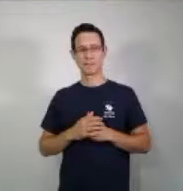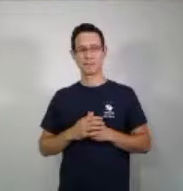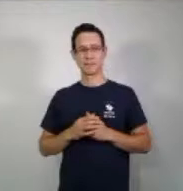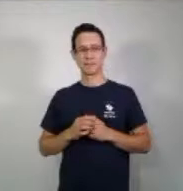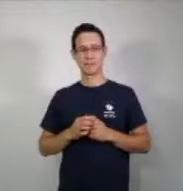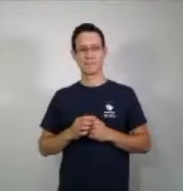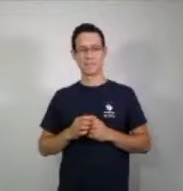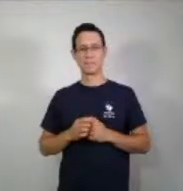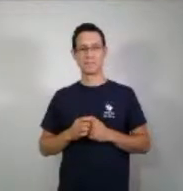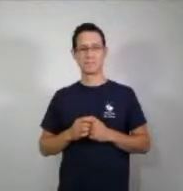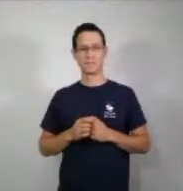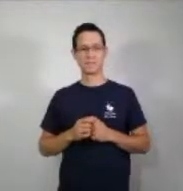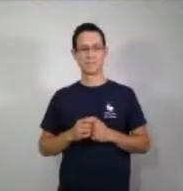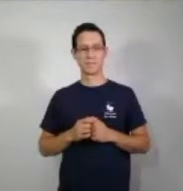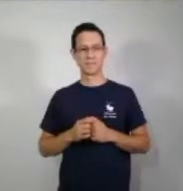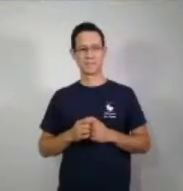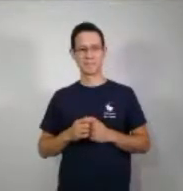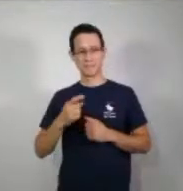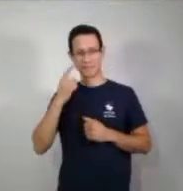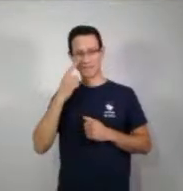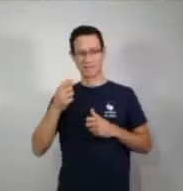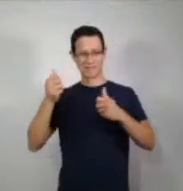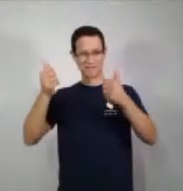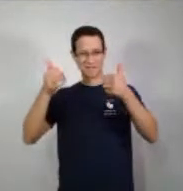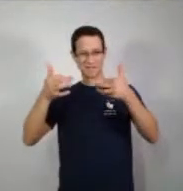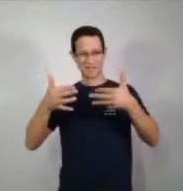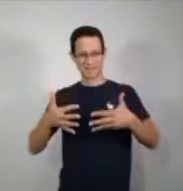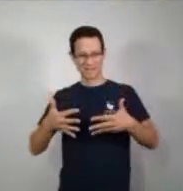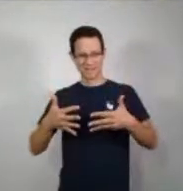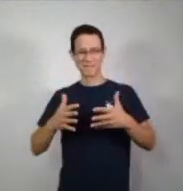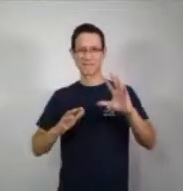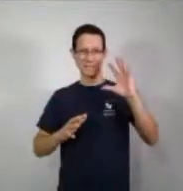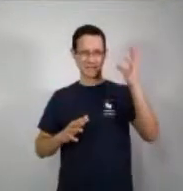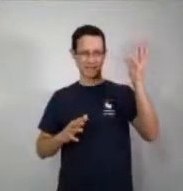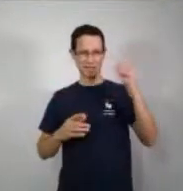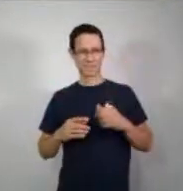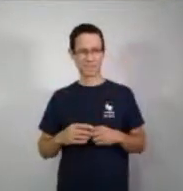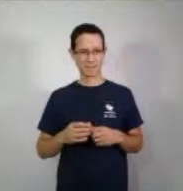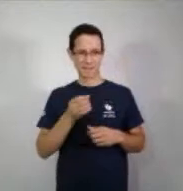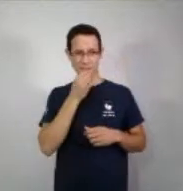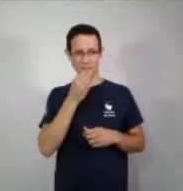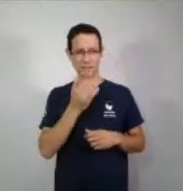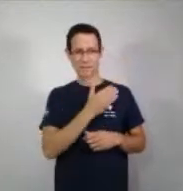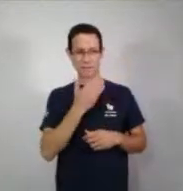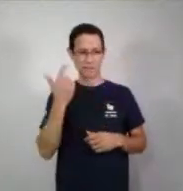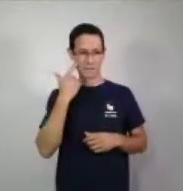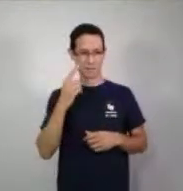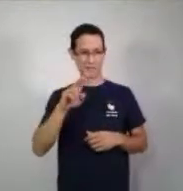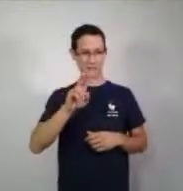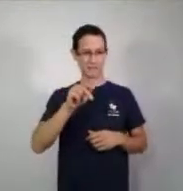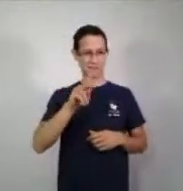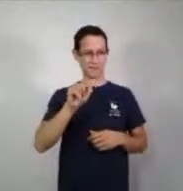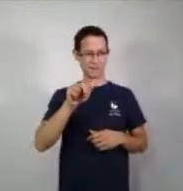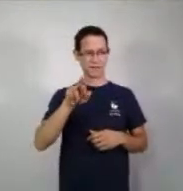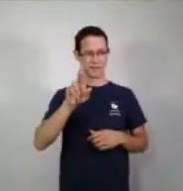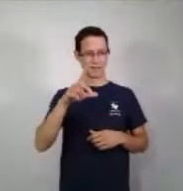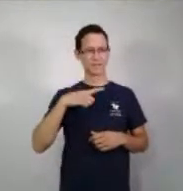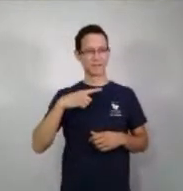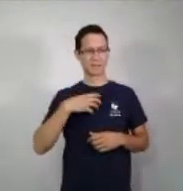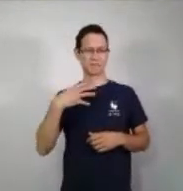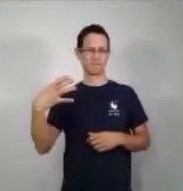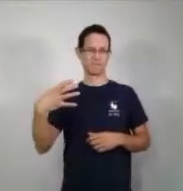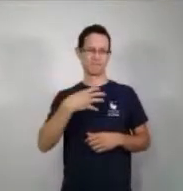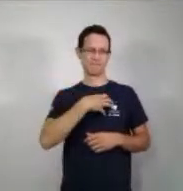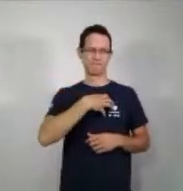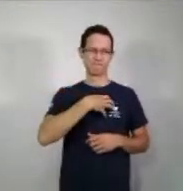Eu estava te ouvindo falar desse episódio da morte do Stefan Zweig, né? Que realmente chocou muito ele,